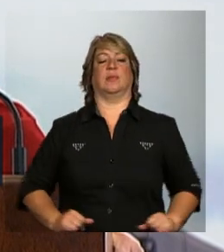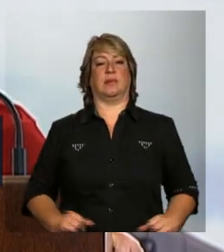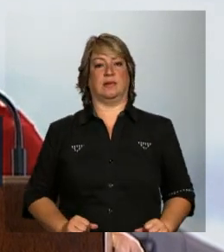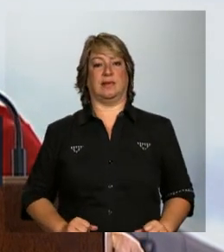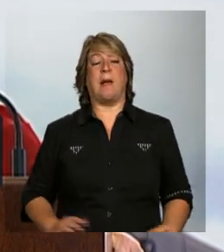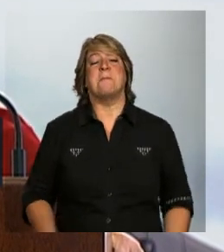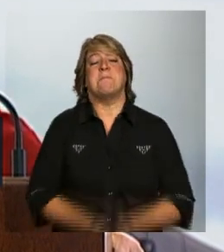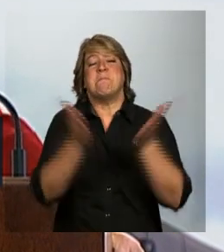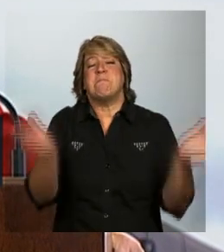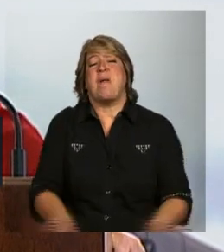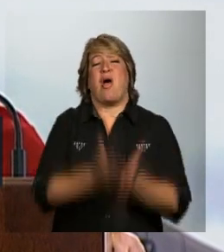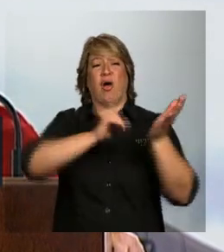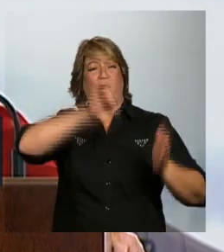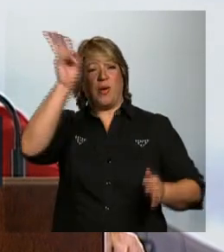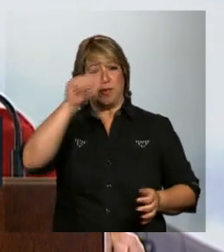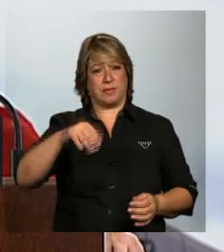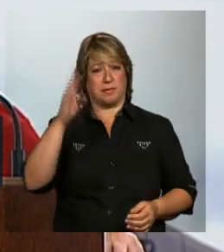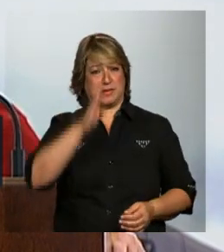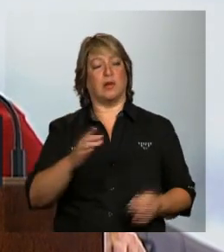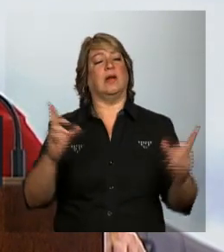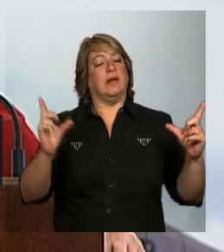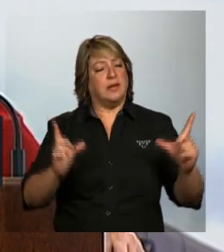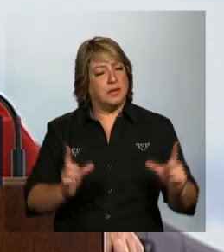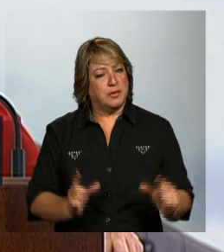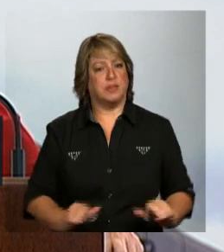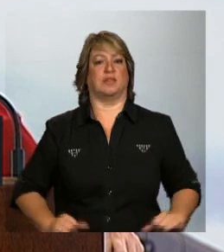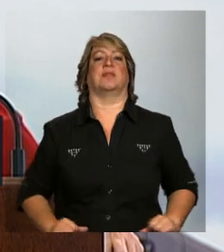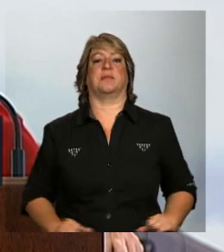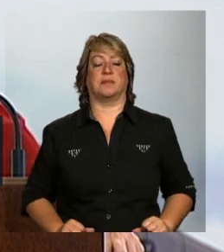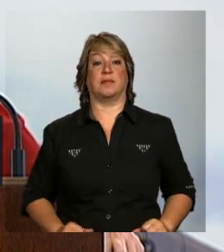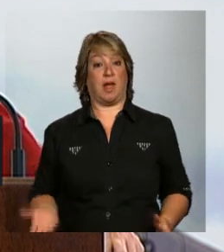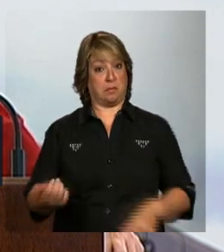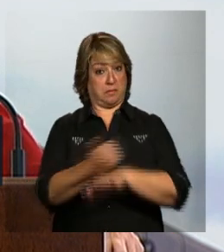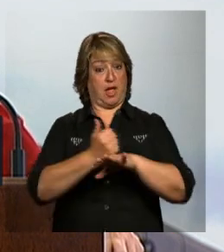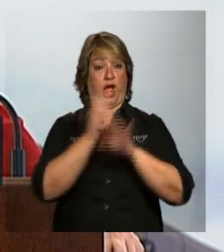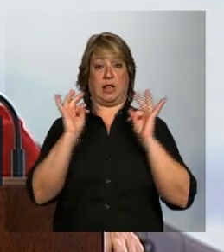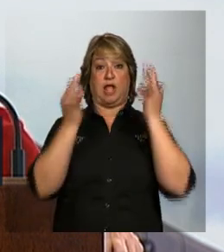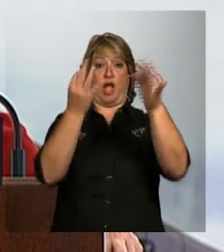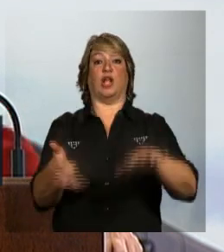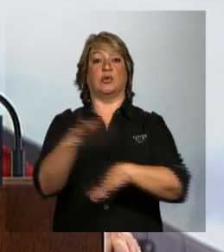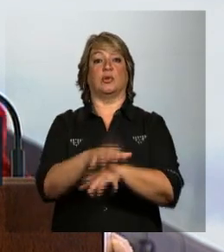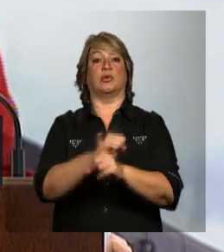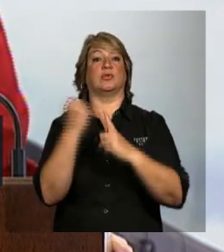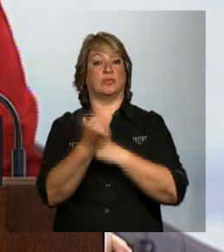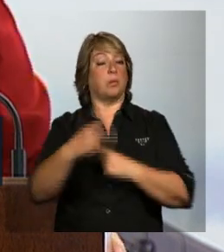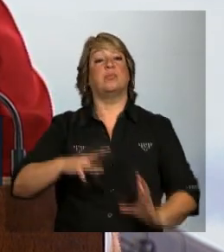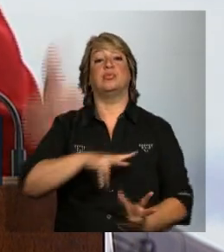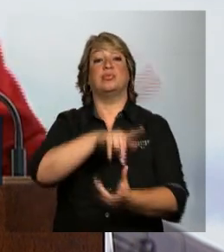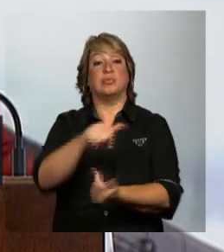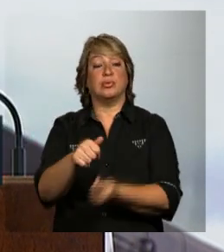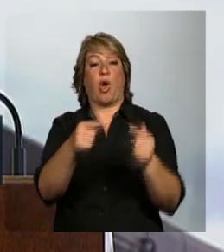país temos Talvez uma das melhores tecnologias de inclusão social do mundo